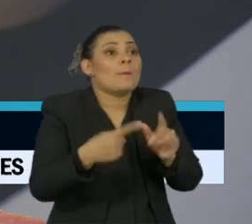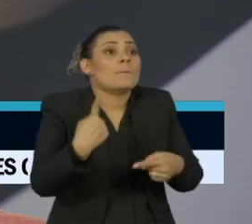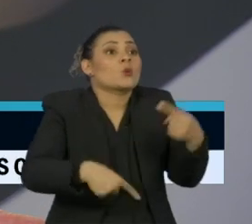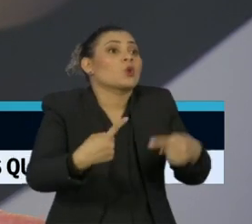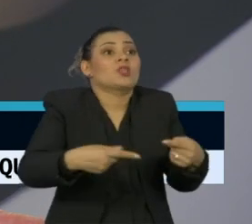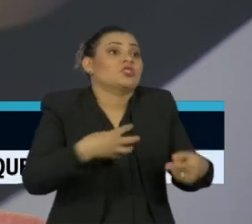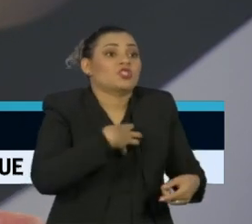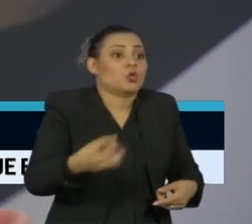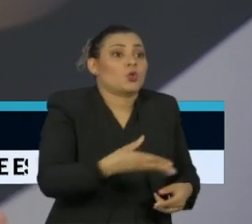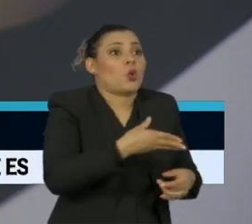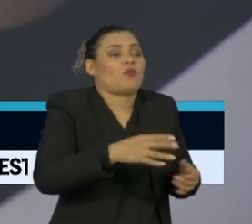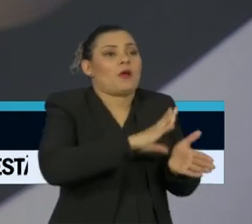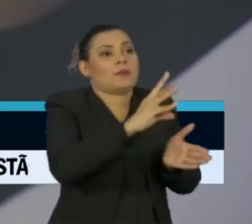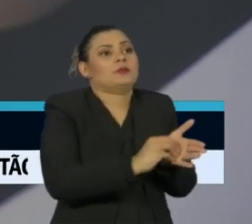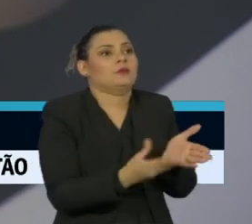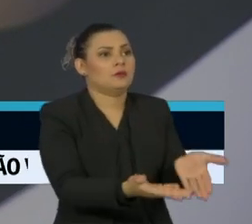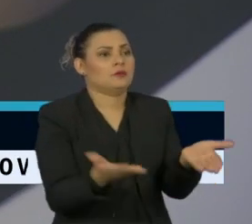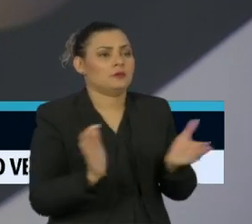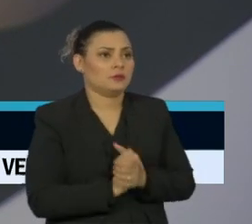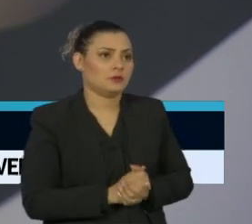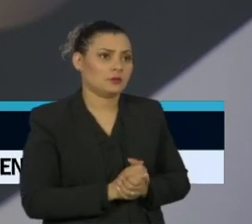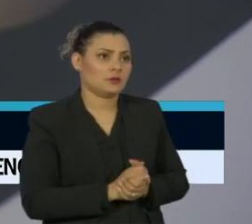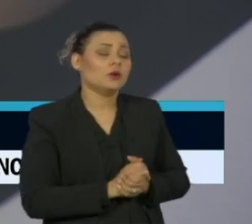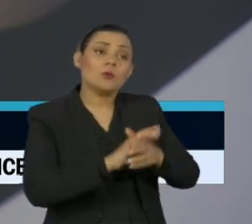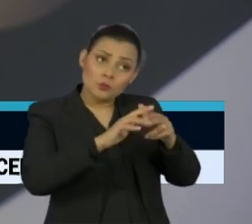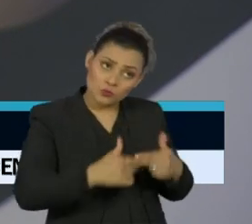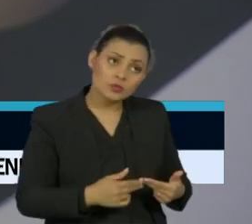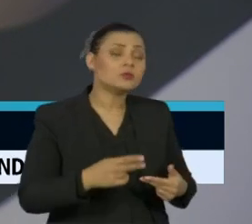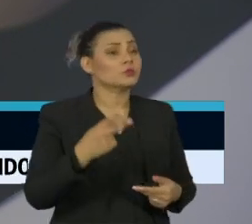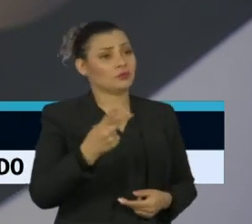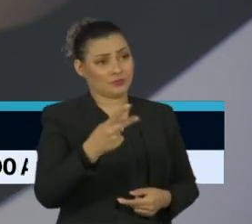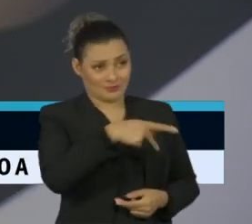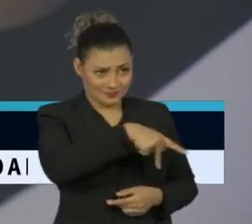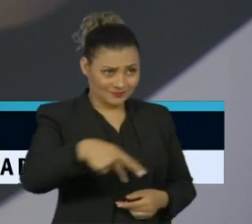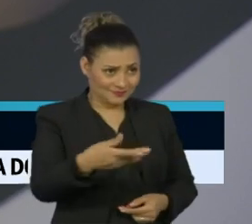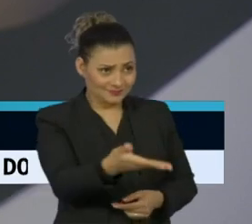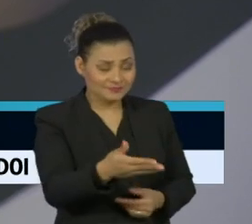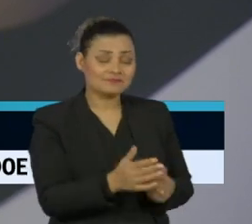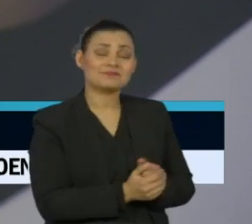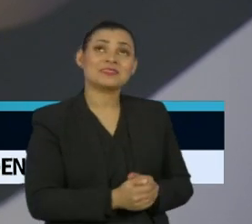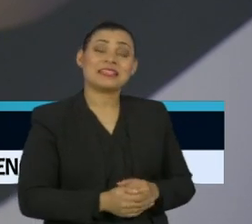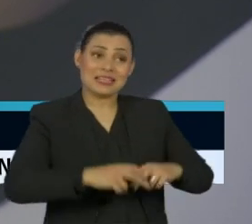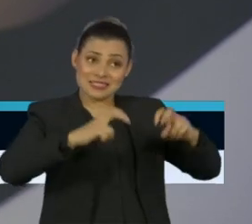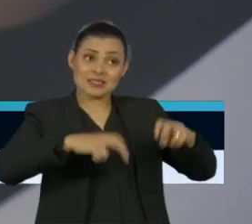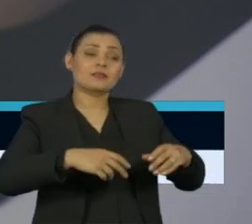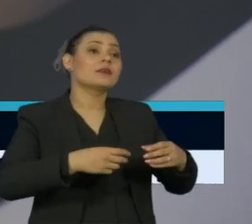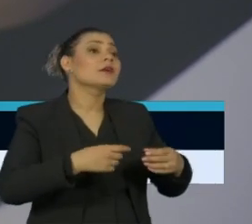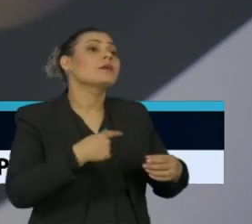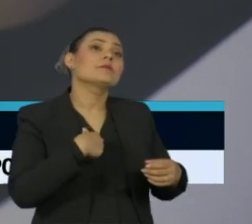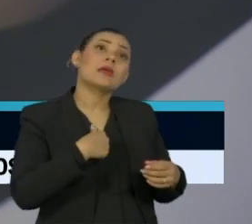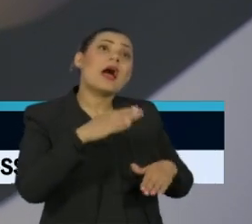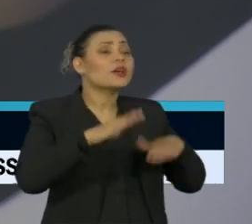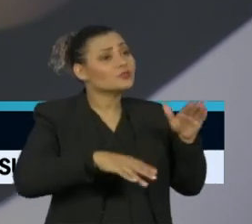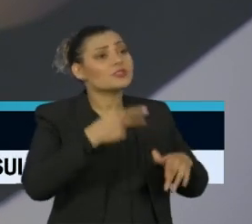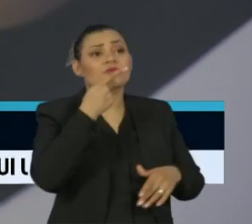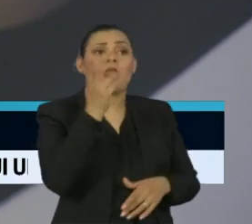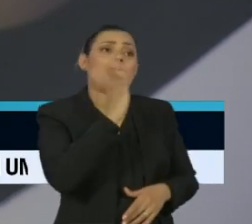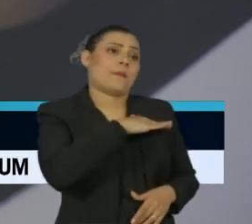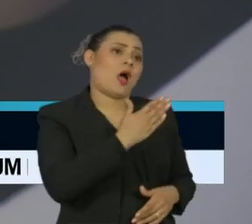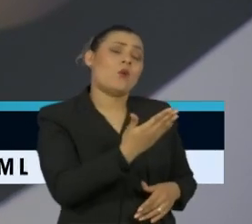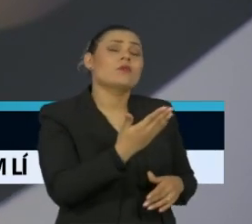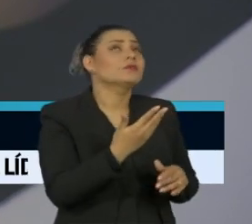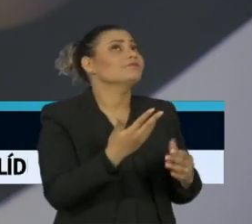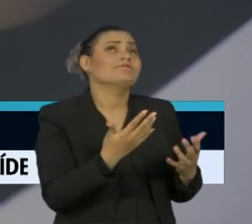pra amazônia então esse ministro eu fiz no canto de sentar que a gente tem que falar mal dos outros sabe